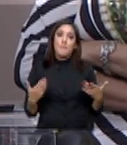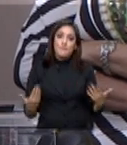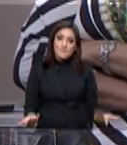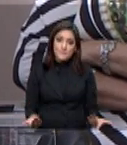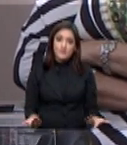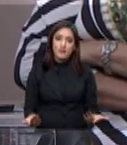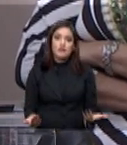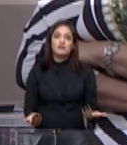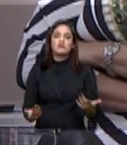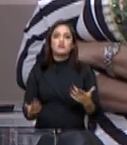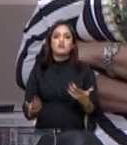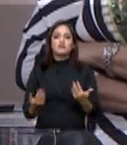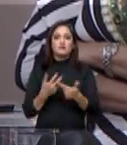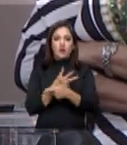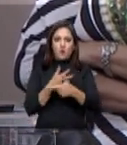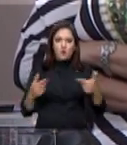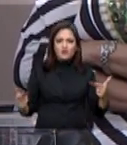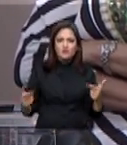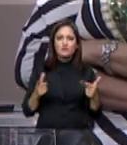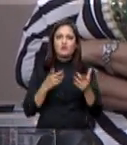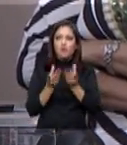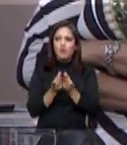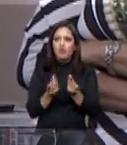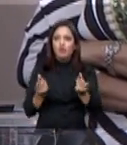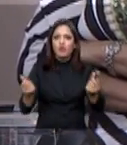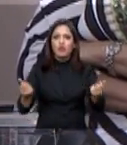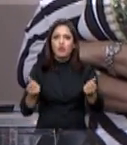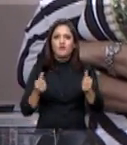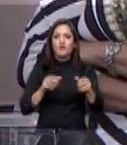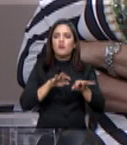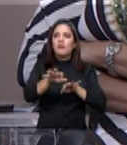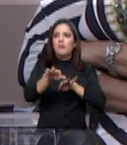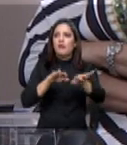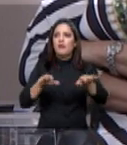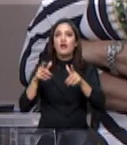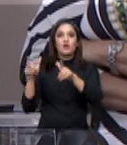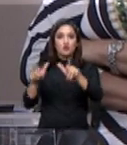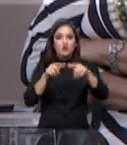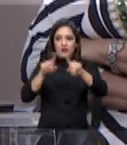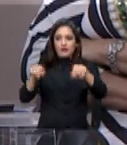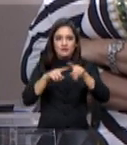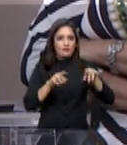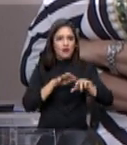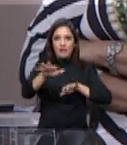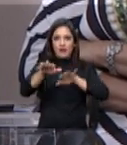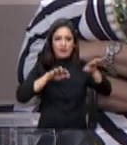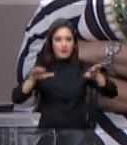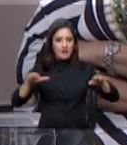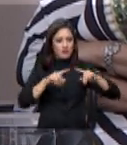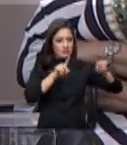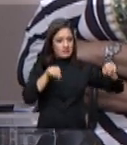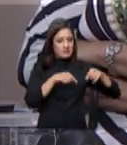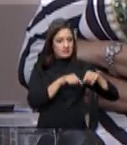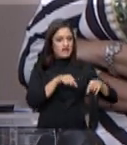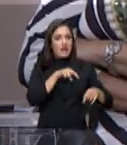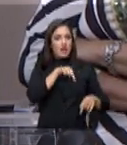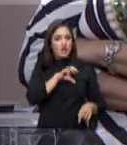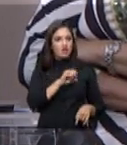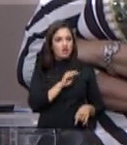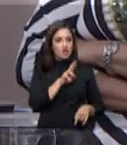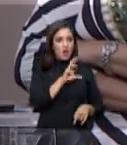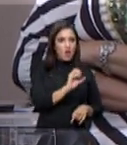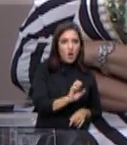acervo ali existente foi dispersado entre vários locais da Corte, tais como o Salão Nobre, o Hall